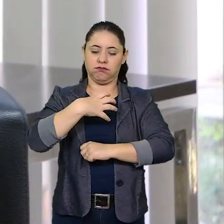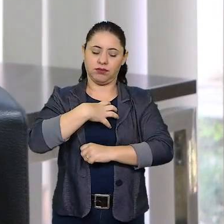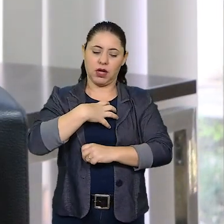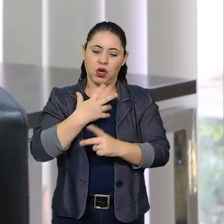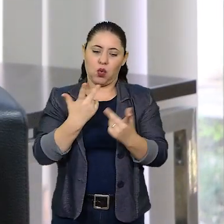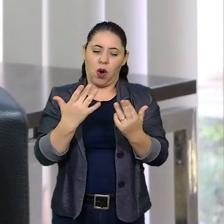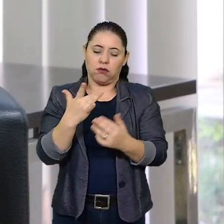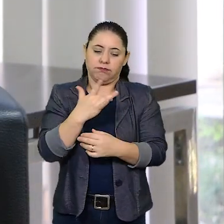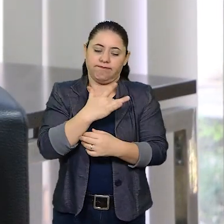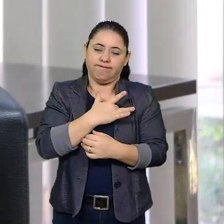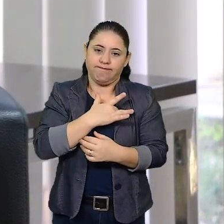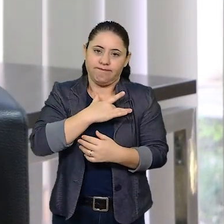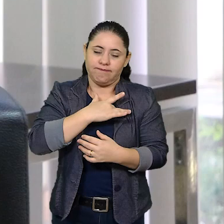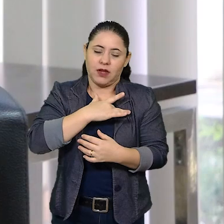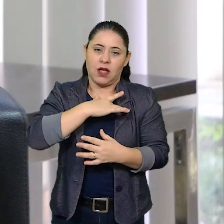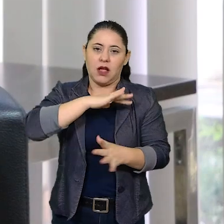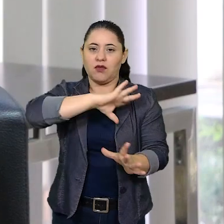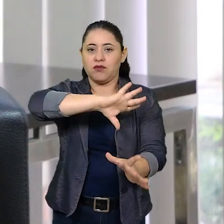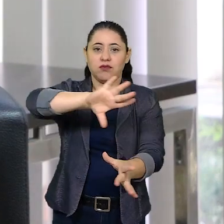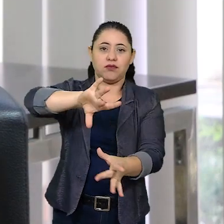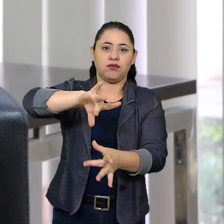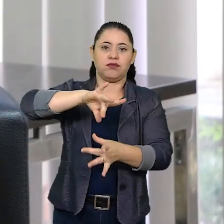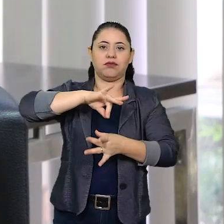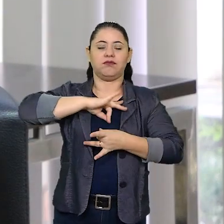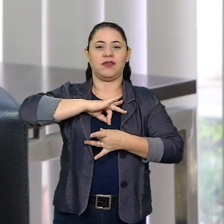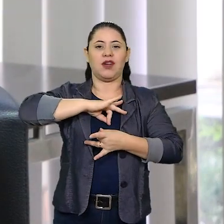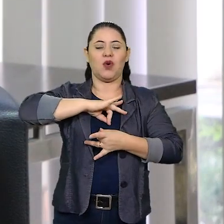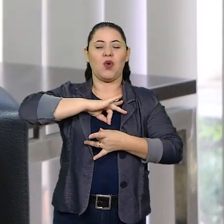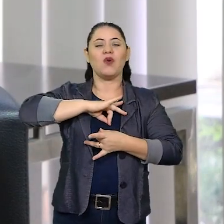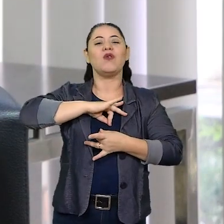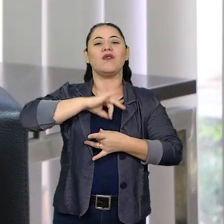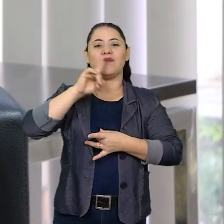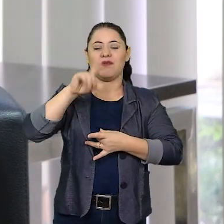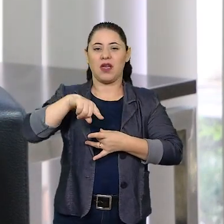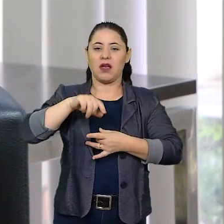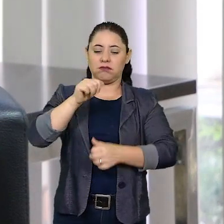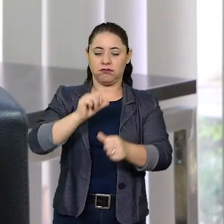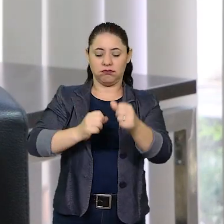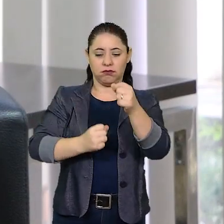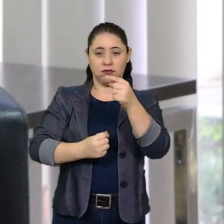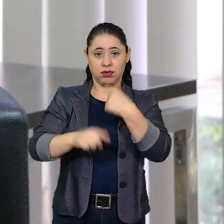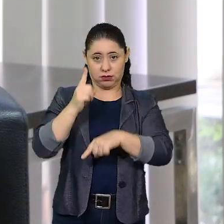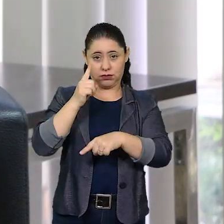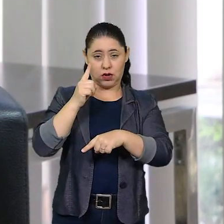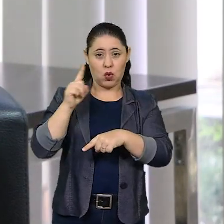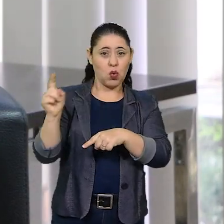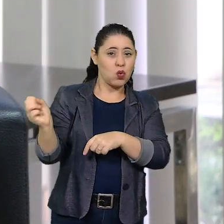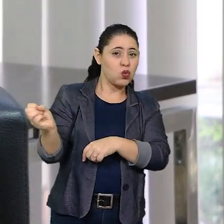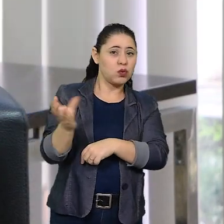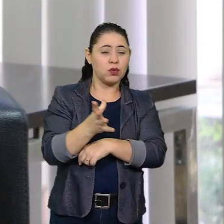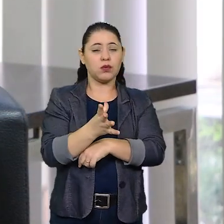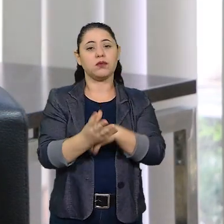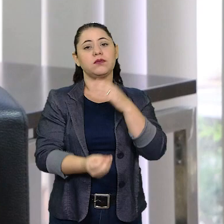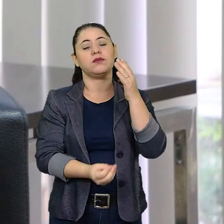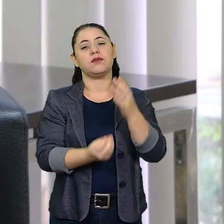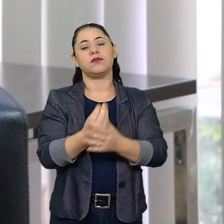com empatia, cuidar para não revitimizar, é que se criou uma nova